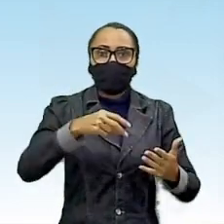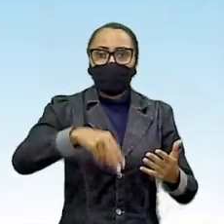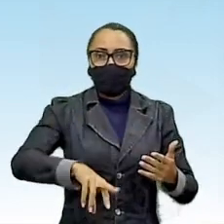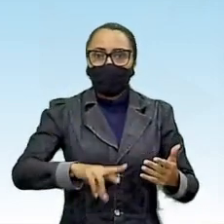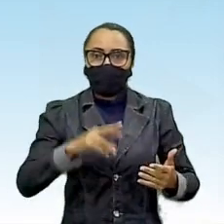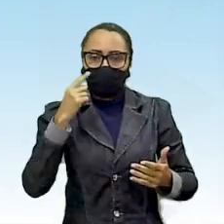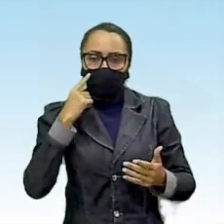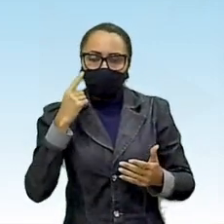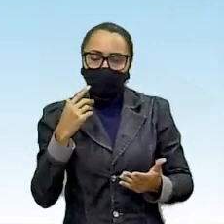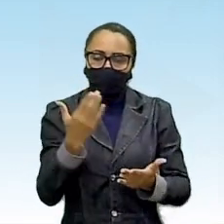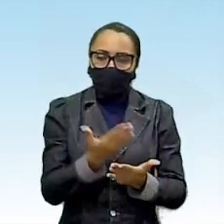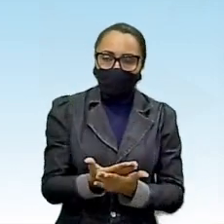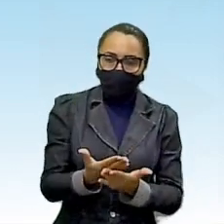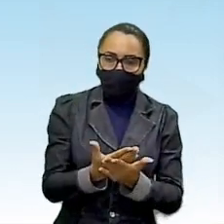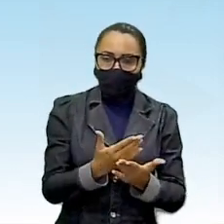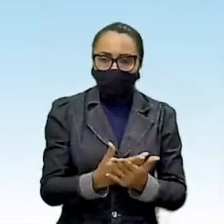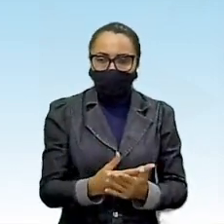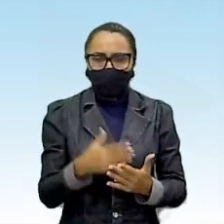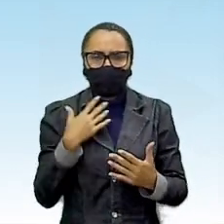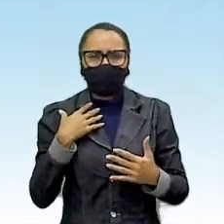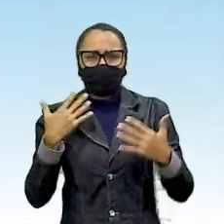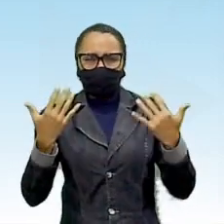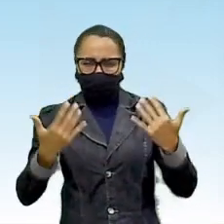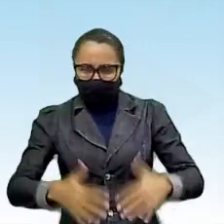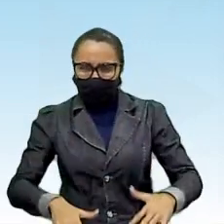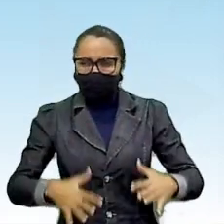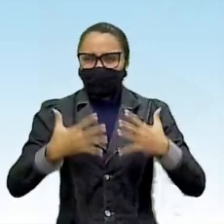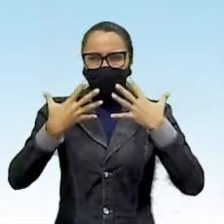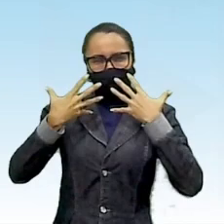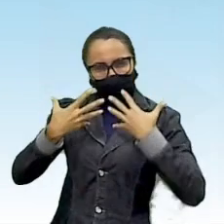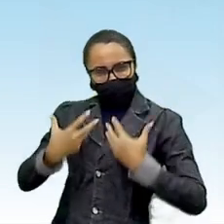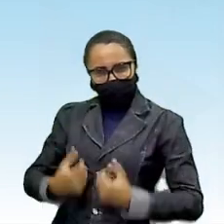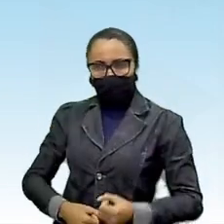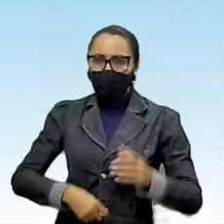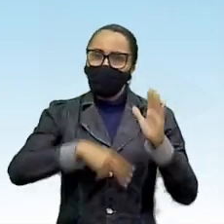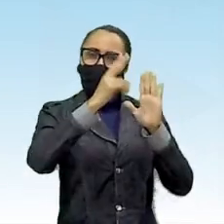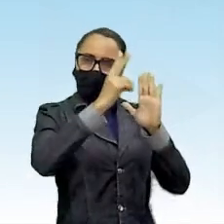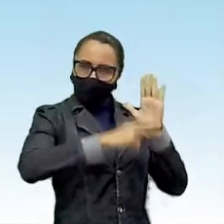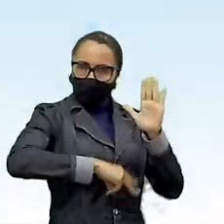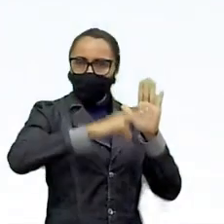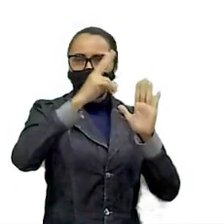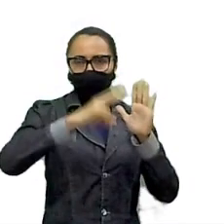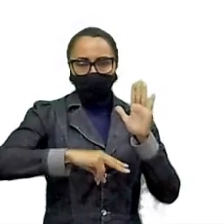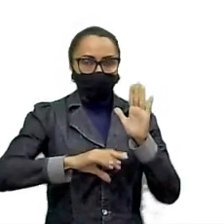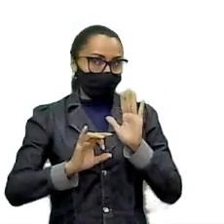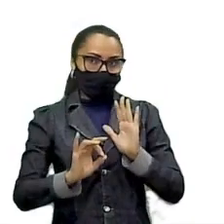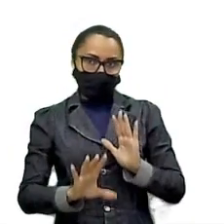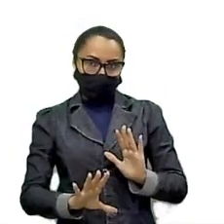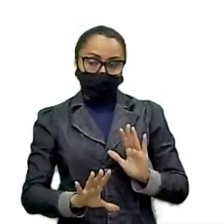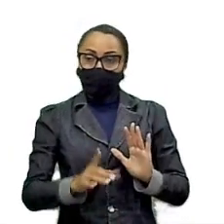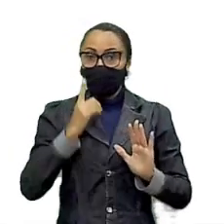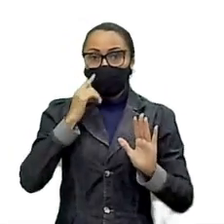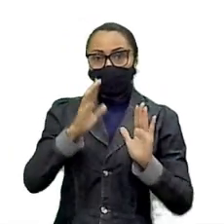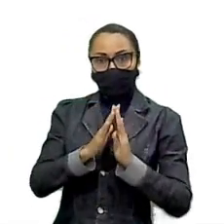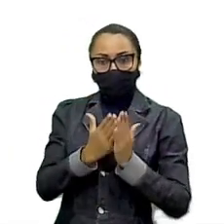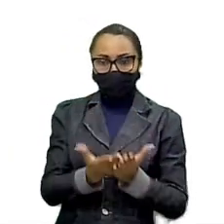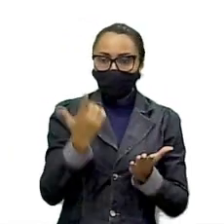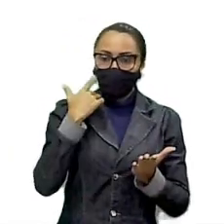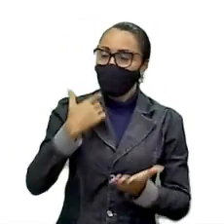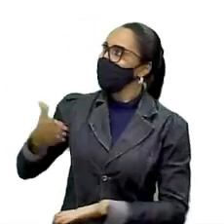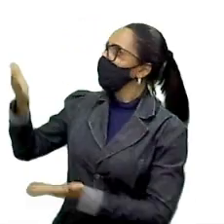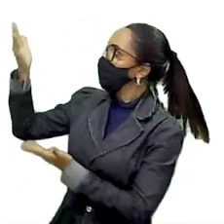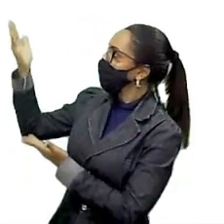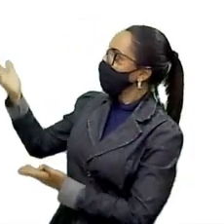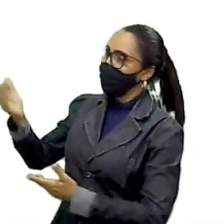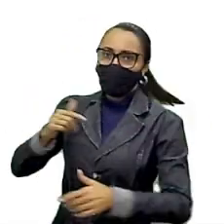estudar NR às vezes é meio maçante, né, meio cansativo, né, apenas ler. E é esse livro, né, da auditora fiscal do